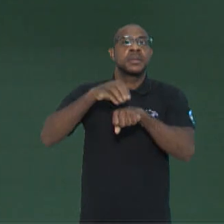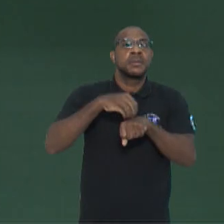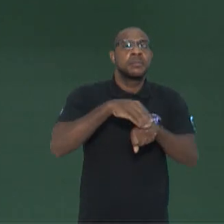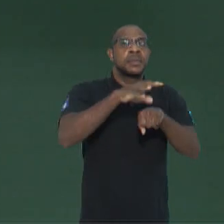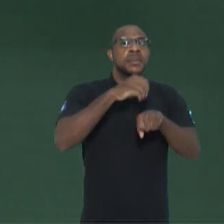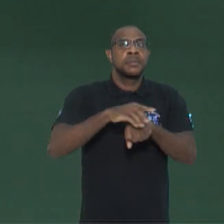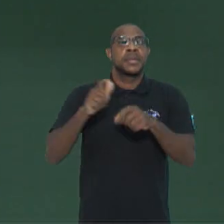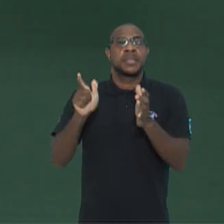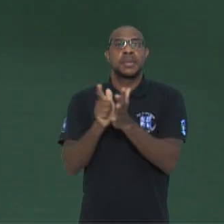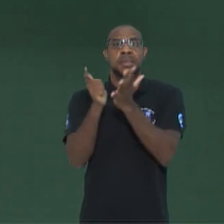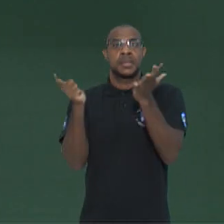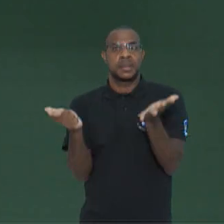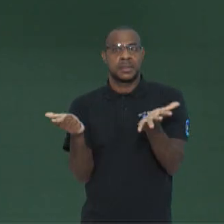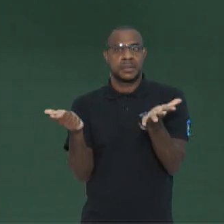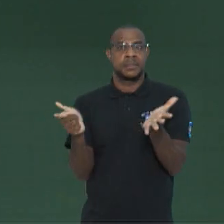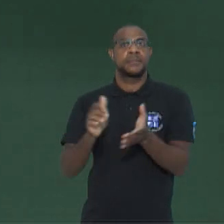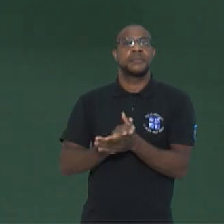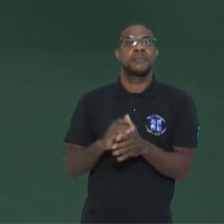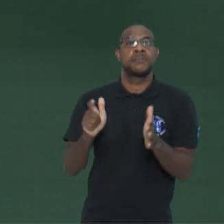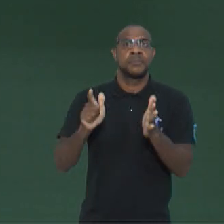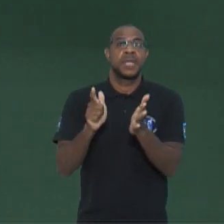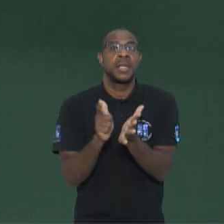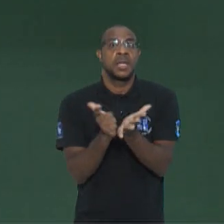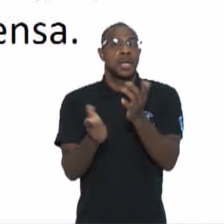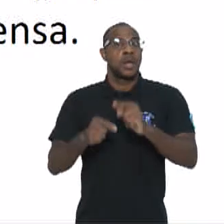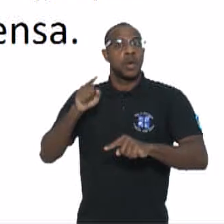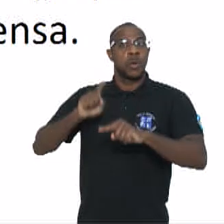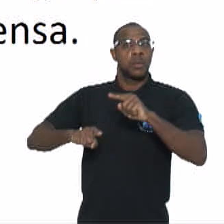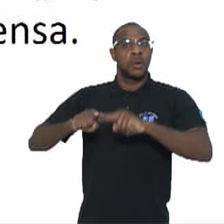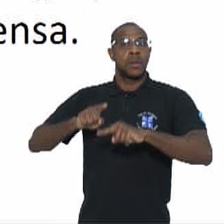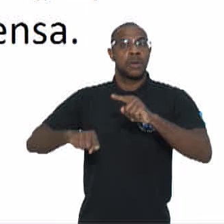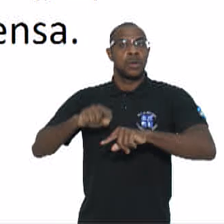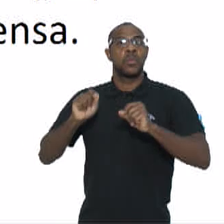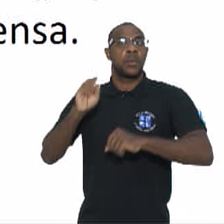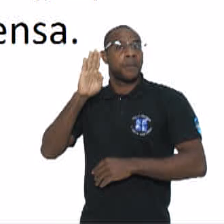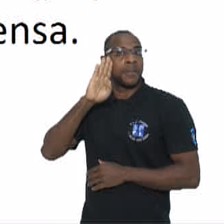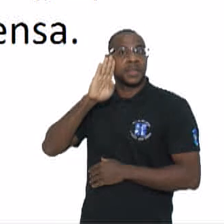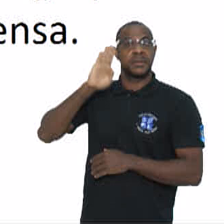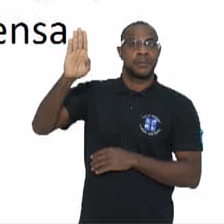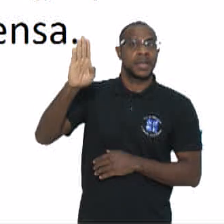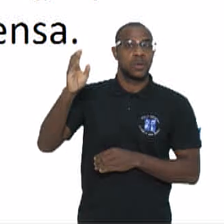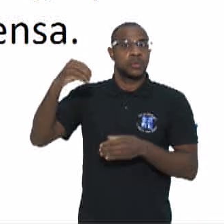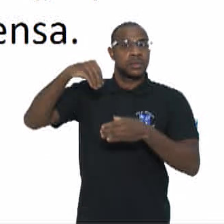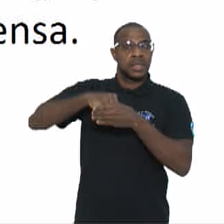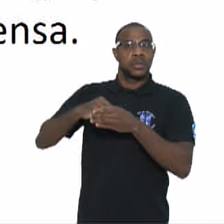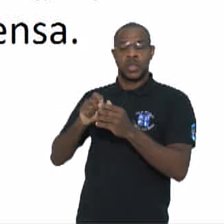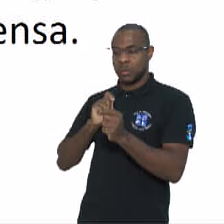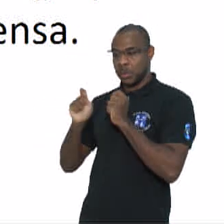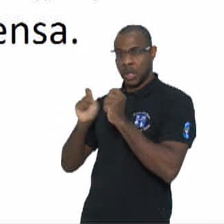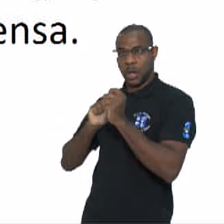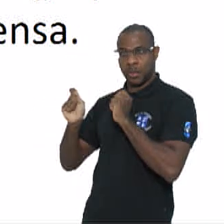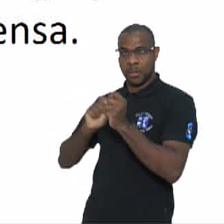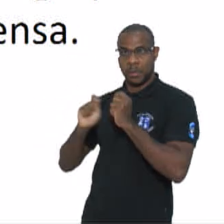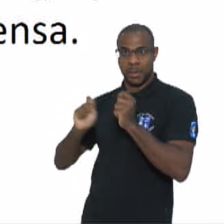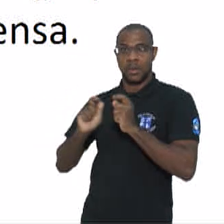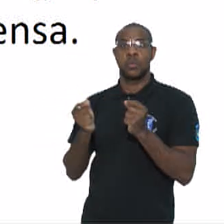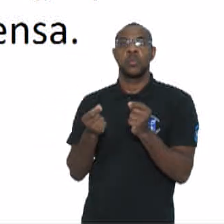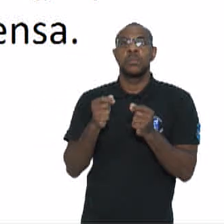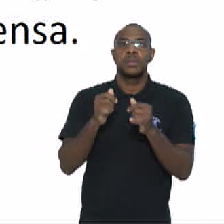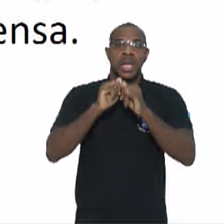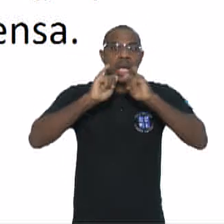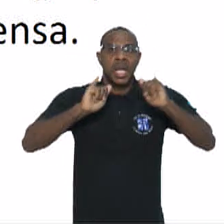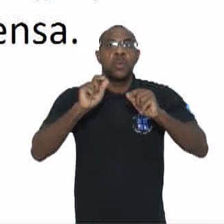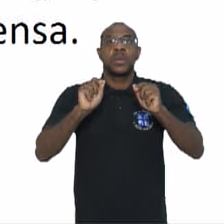meios jornalísticos. É a matéria-prima do jornalismo, normalmente reconhecida como algum dado ou